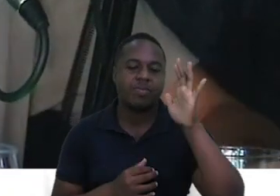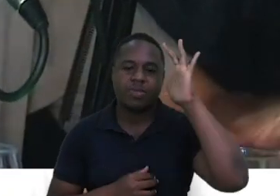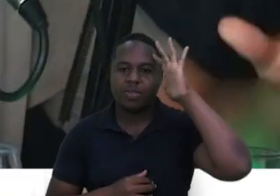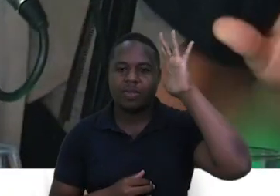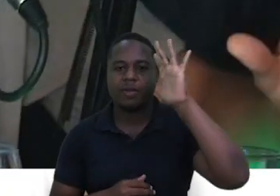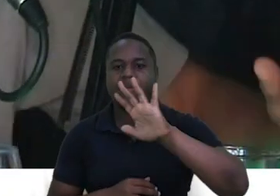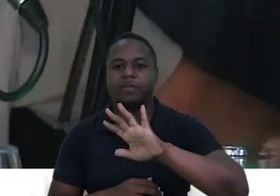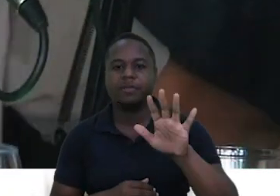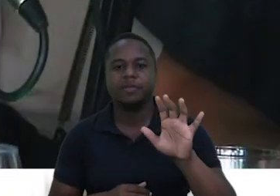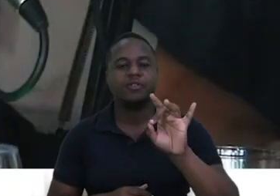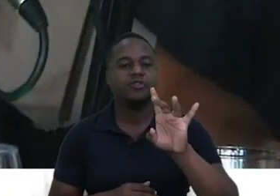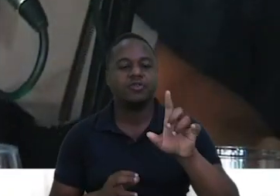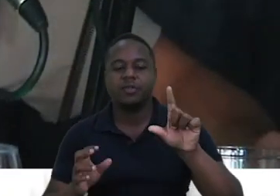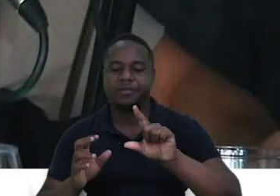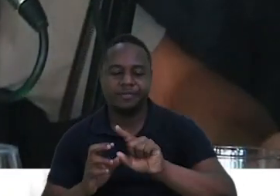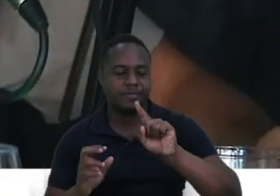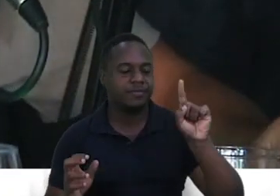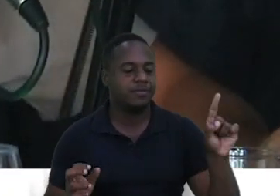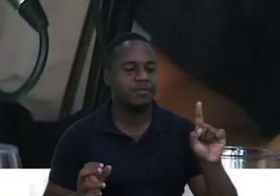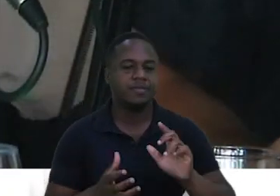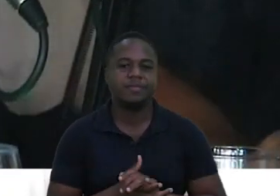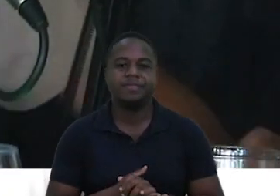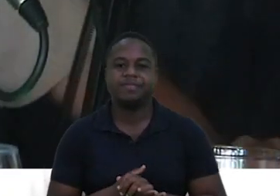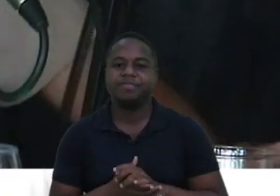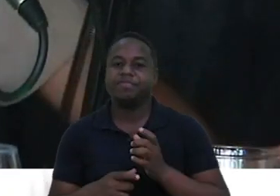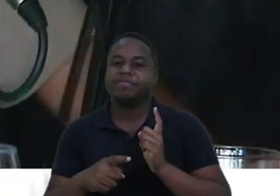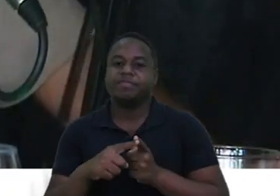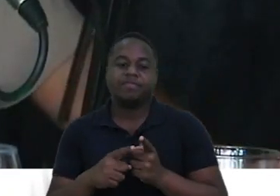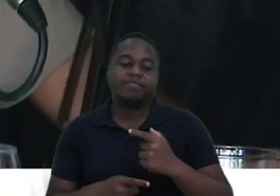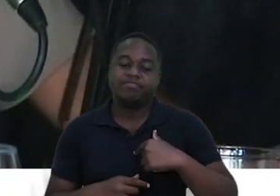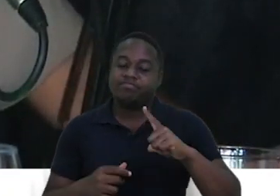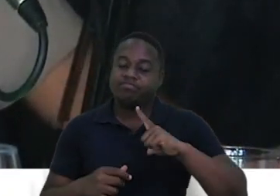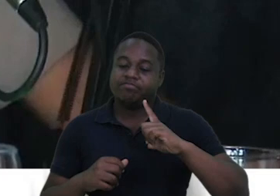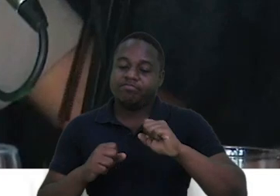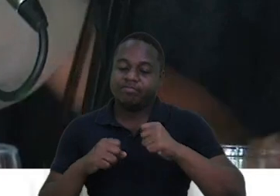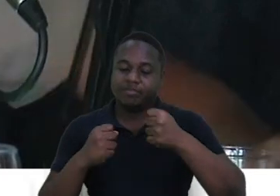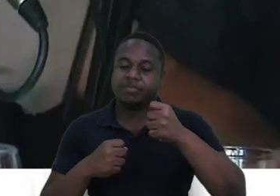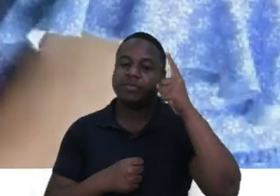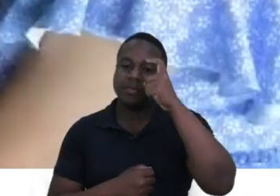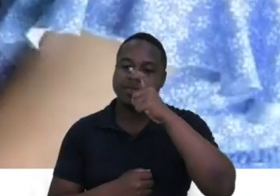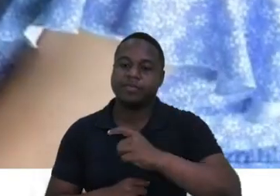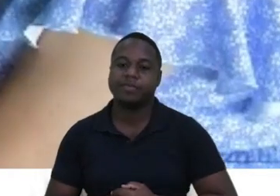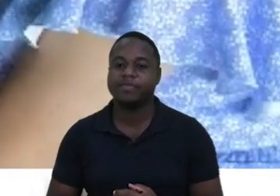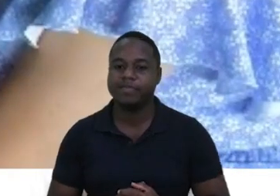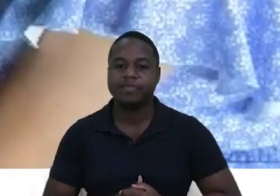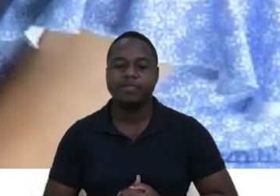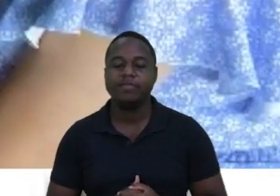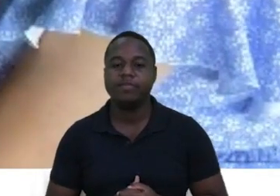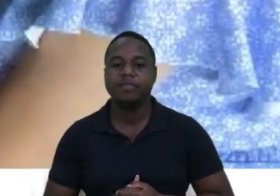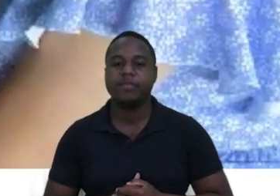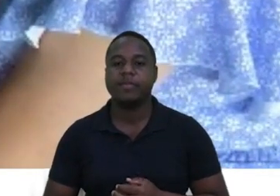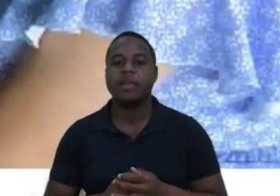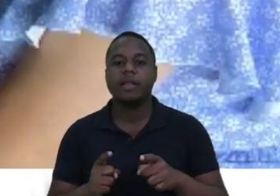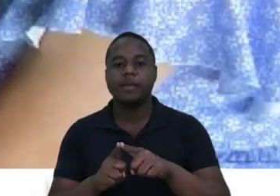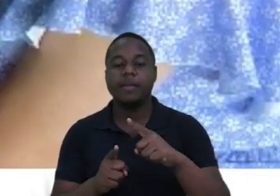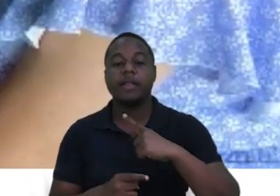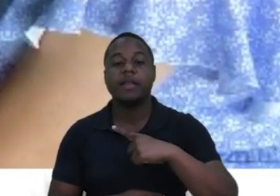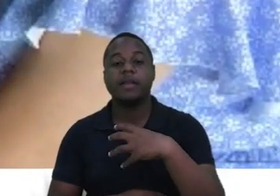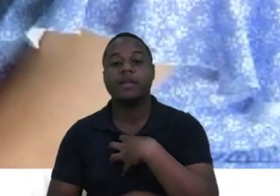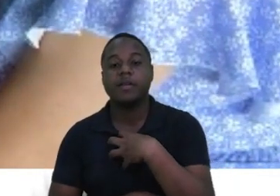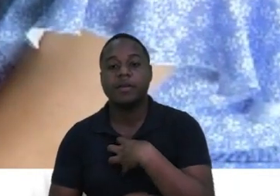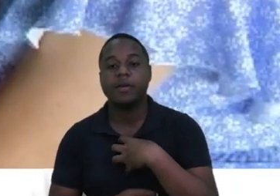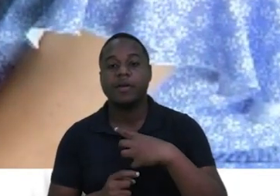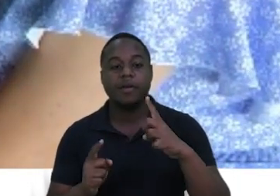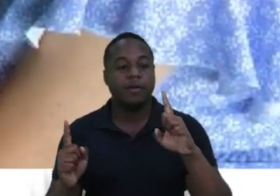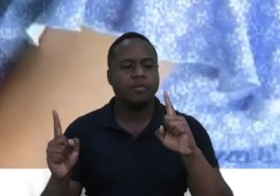aí eu só me retiro. Porque é isso, é desafiador também. E eu sinto que tem um pouco dos